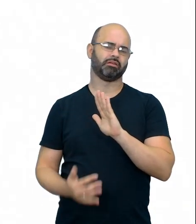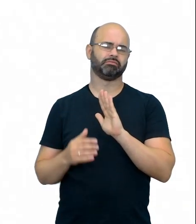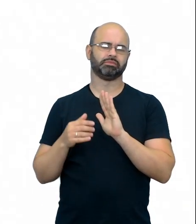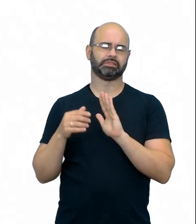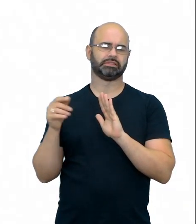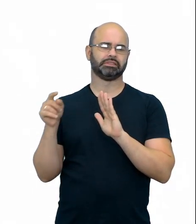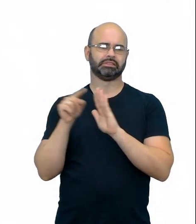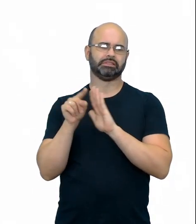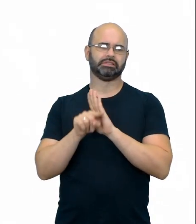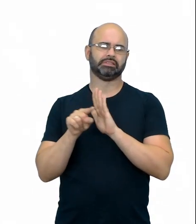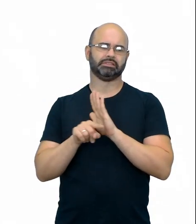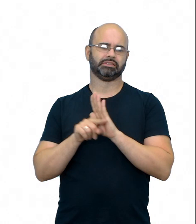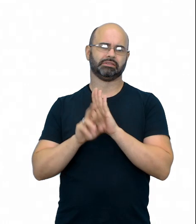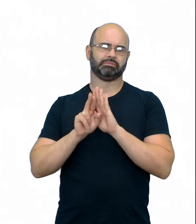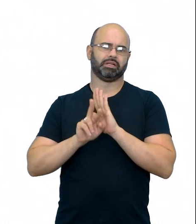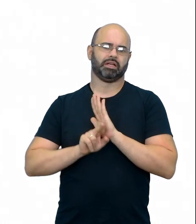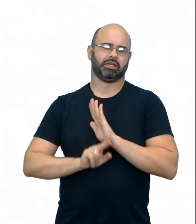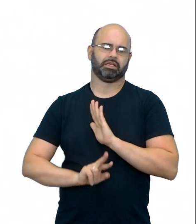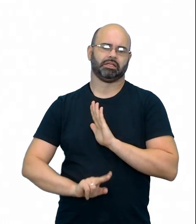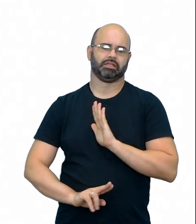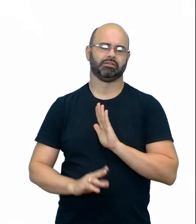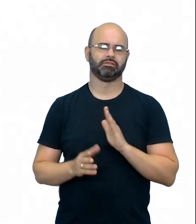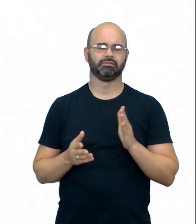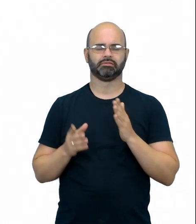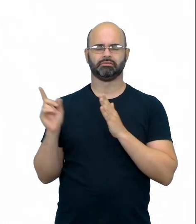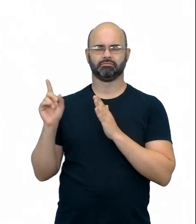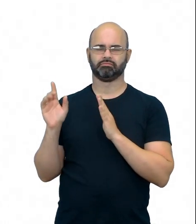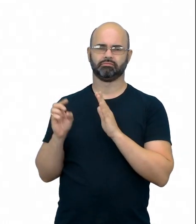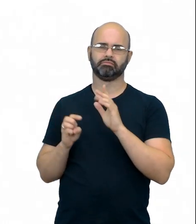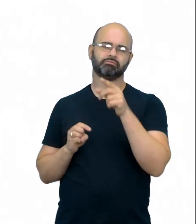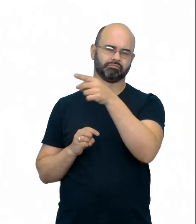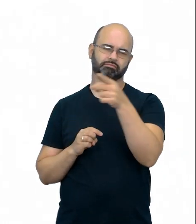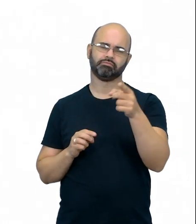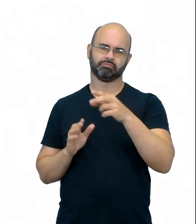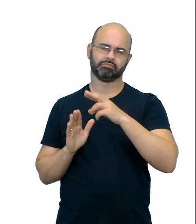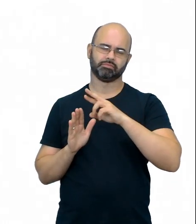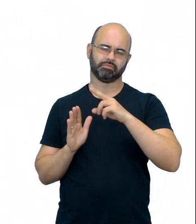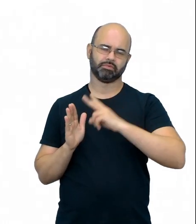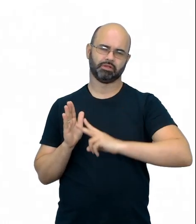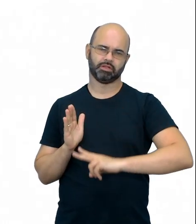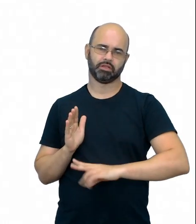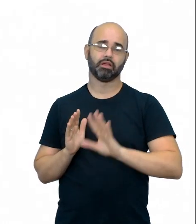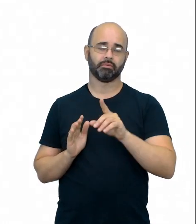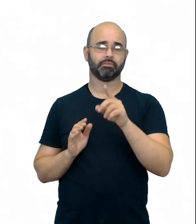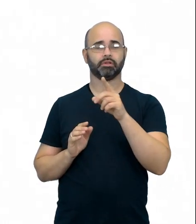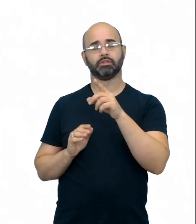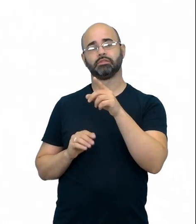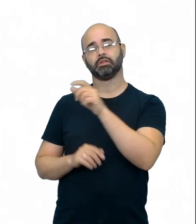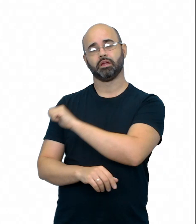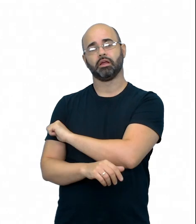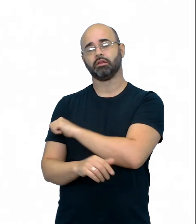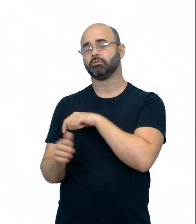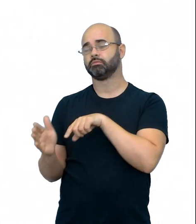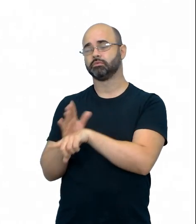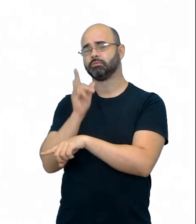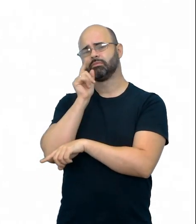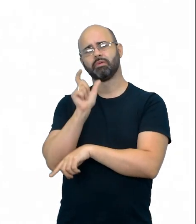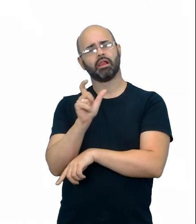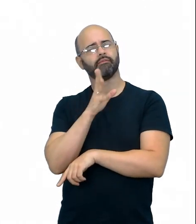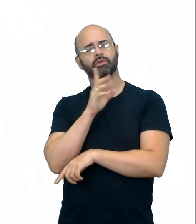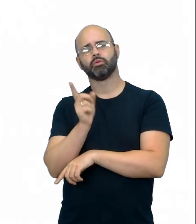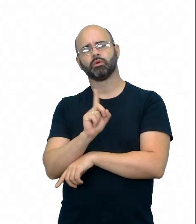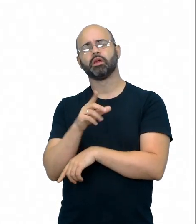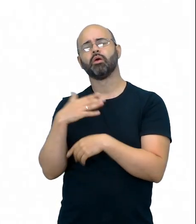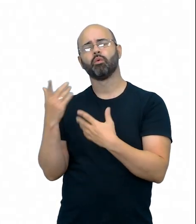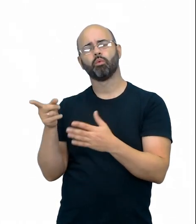desconhecidas. É interessante vocês pedirem para os alunos circular uma palavra que eles não conhecem,